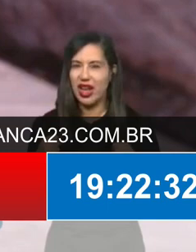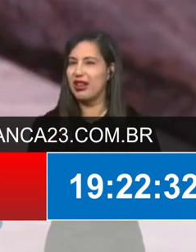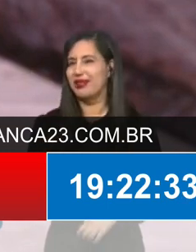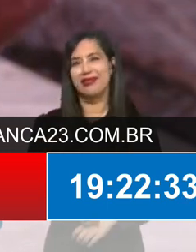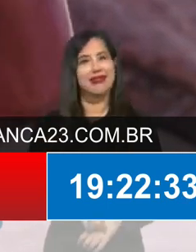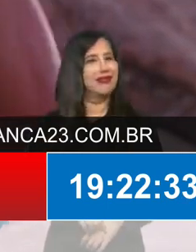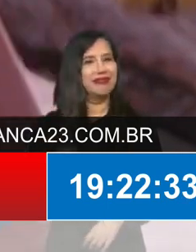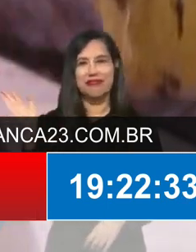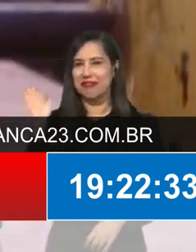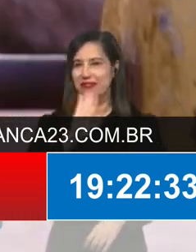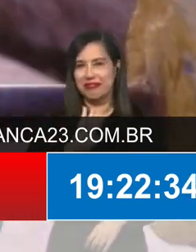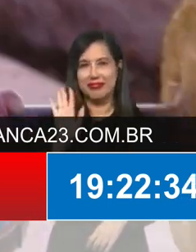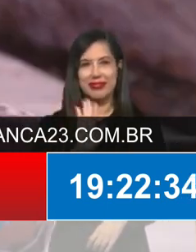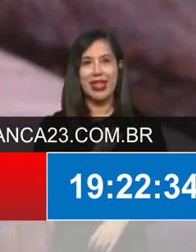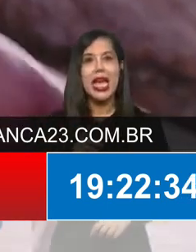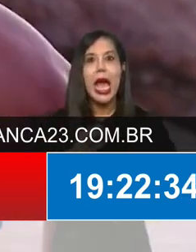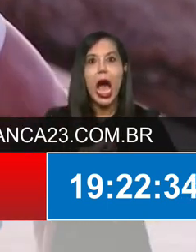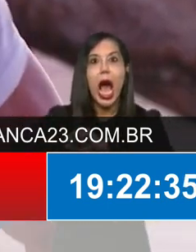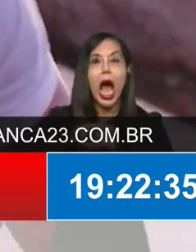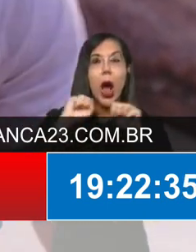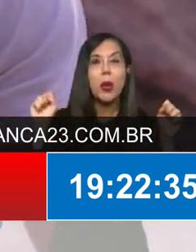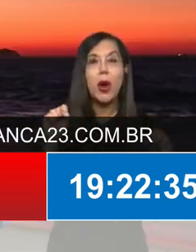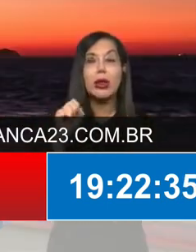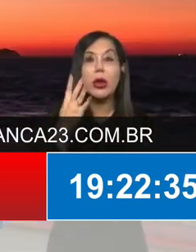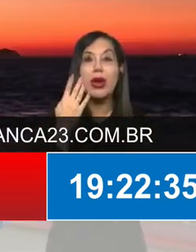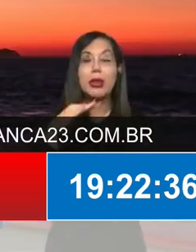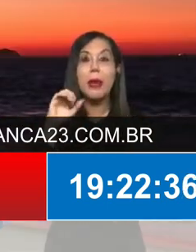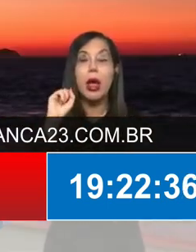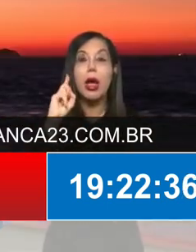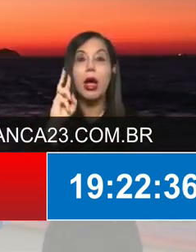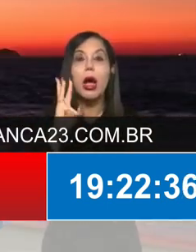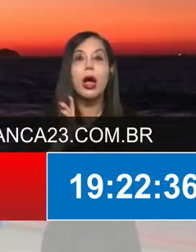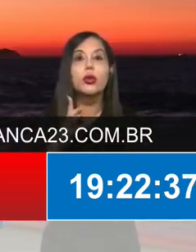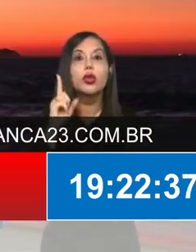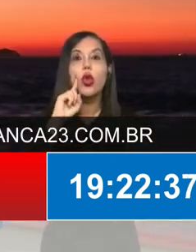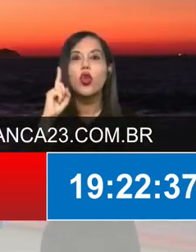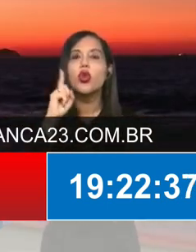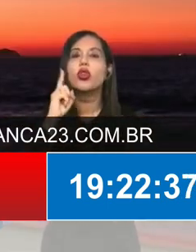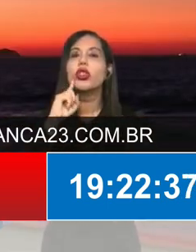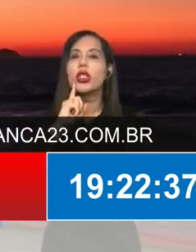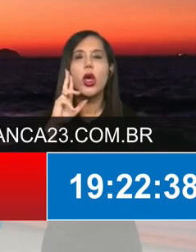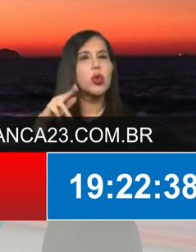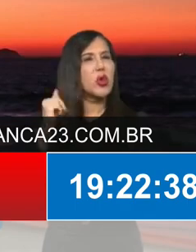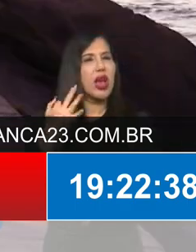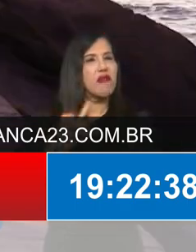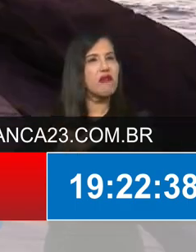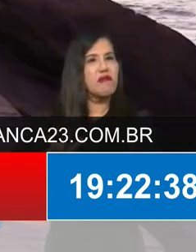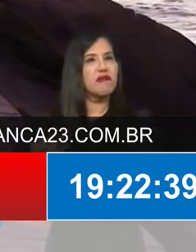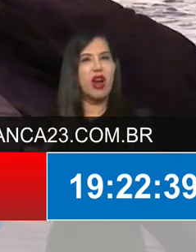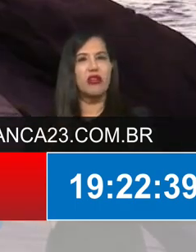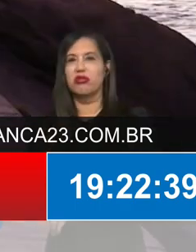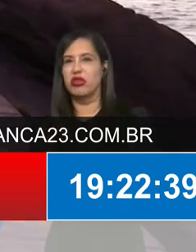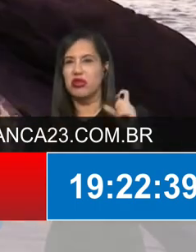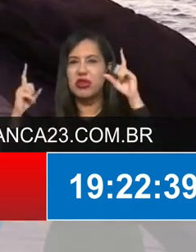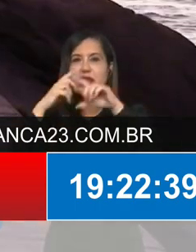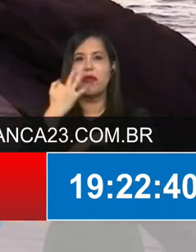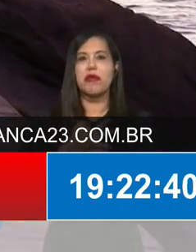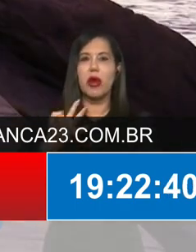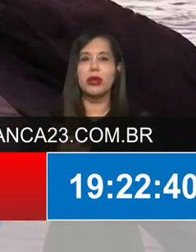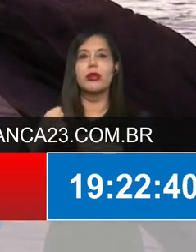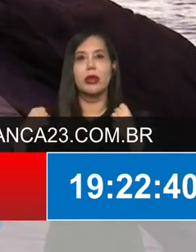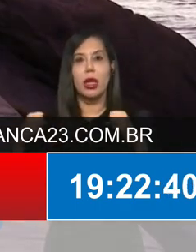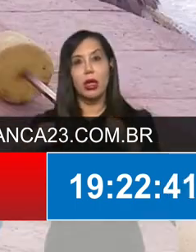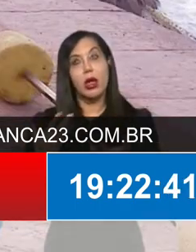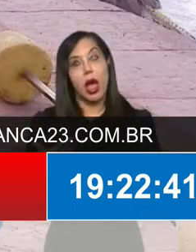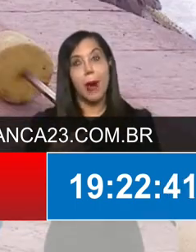existe. Ele acorda 4h30 todo dia e muito raramente falta aos treinos. É o único horário que me sobrou,